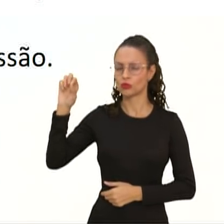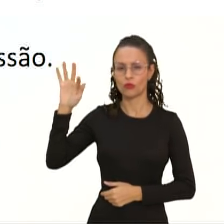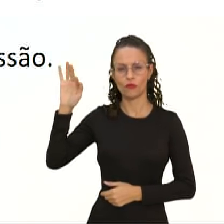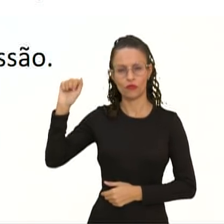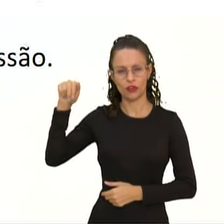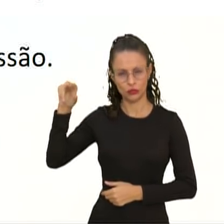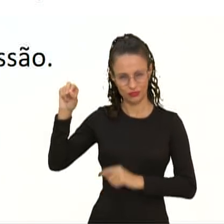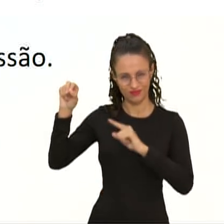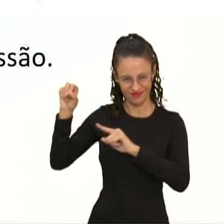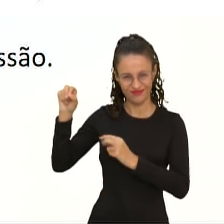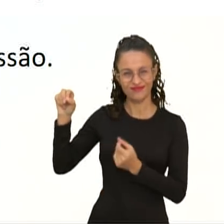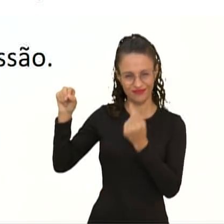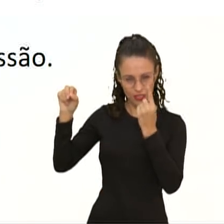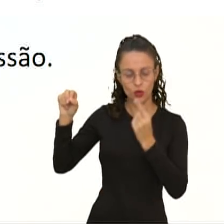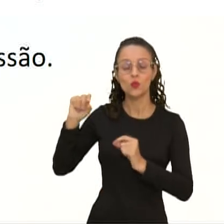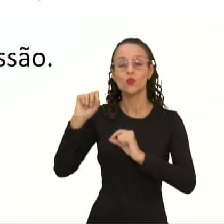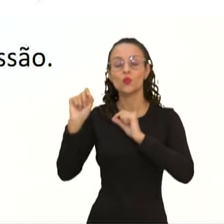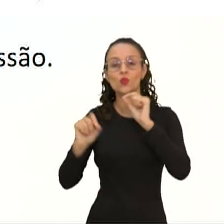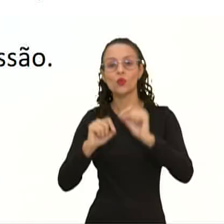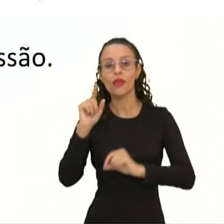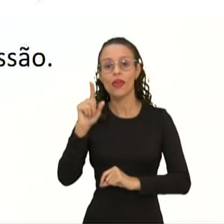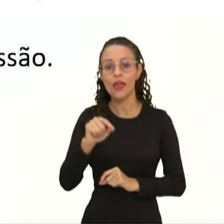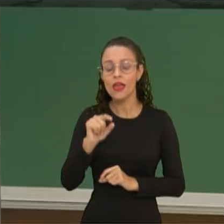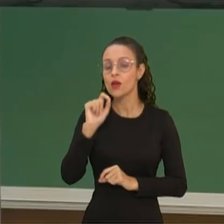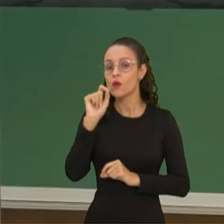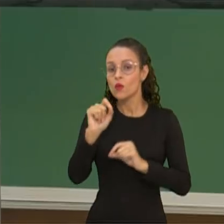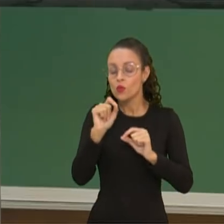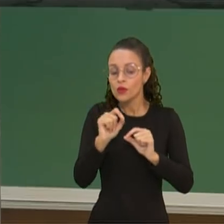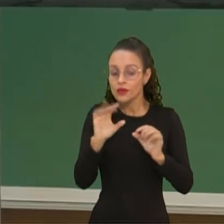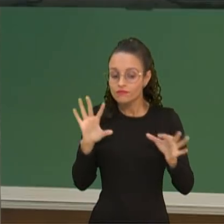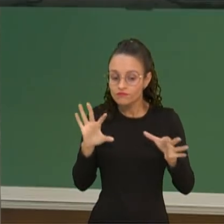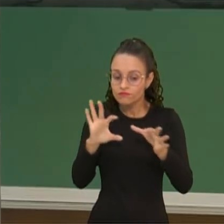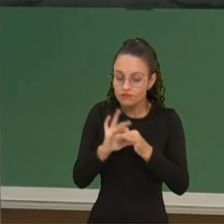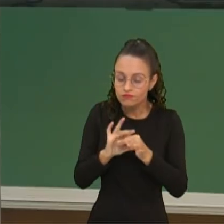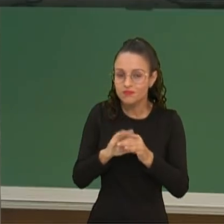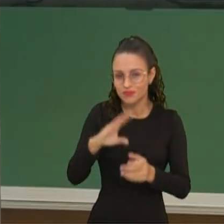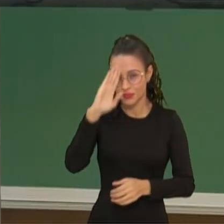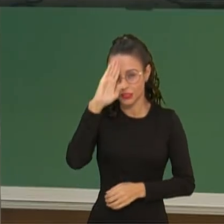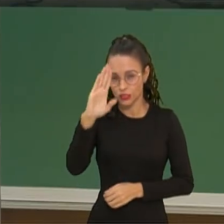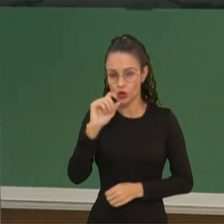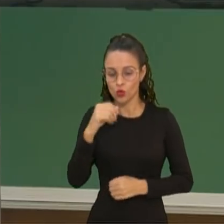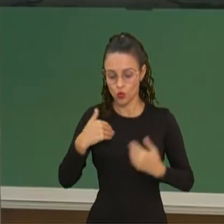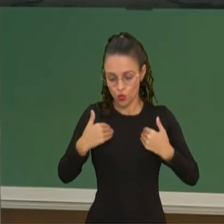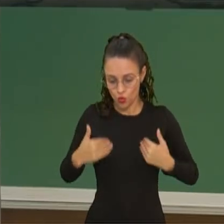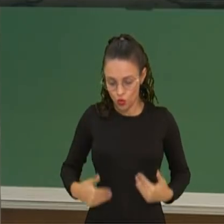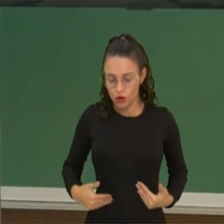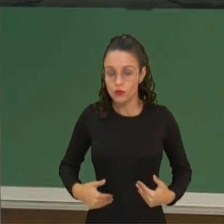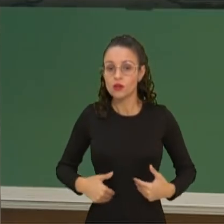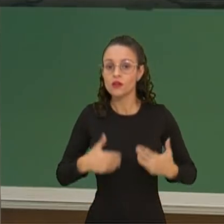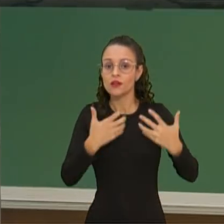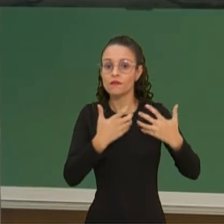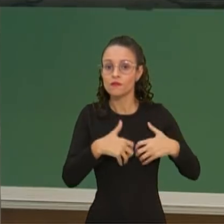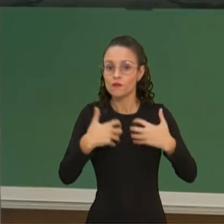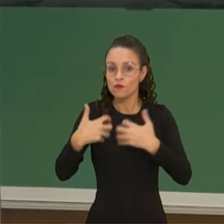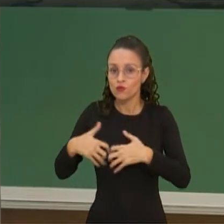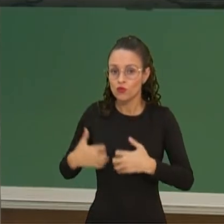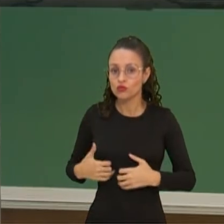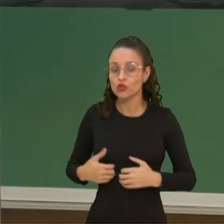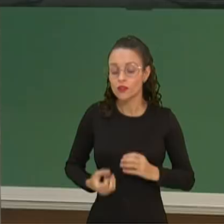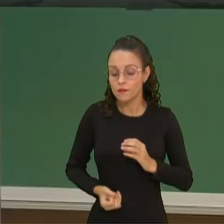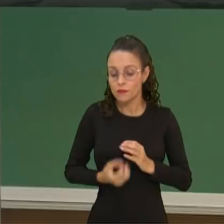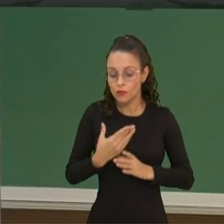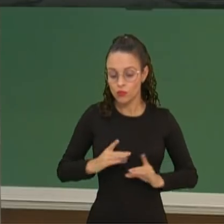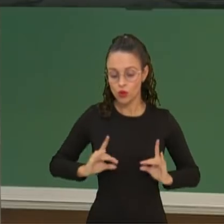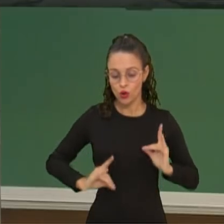aí? Esse é um aminoácido, tá? Que ele é essencial para que o nosso corpo consiga produzir um